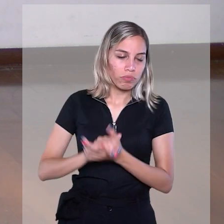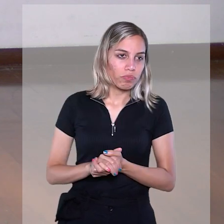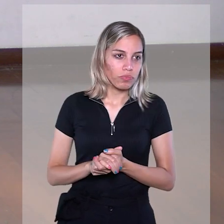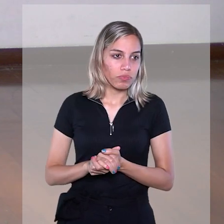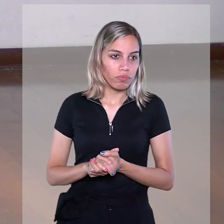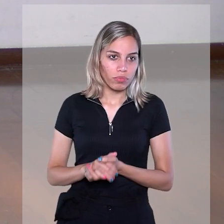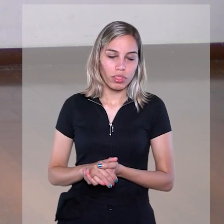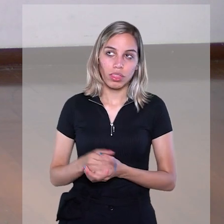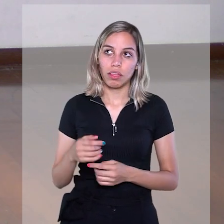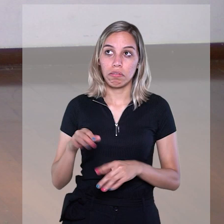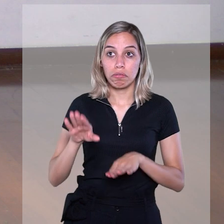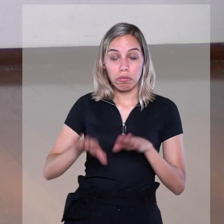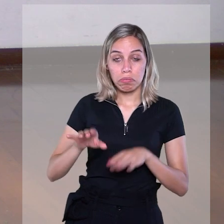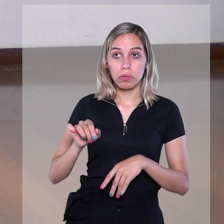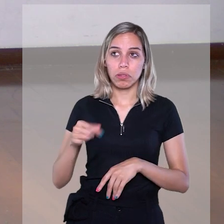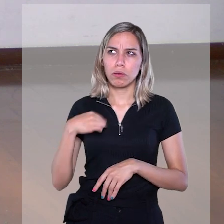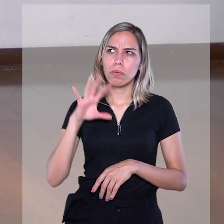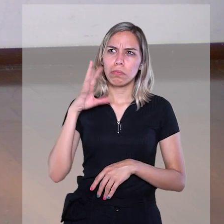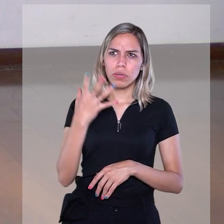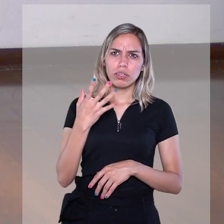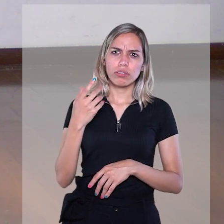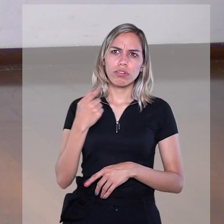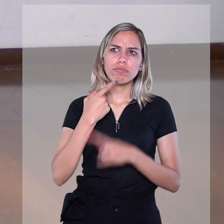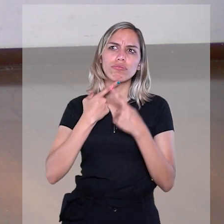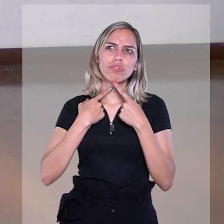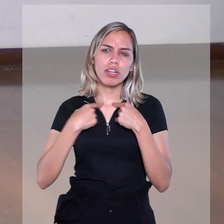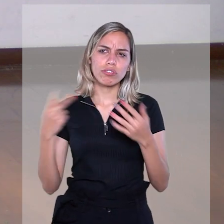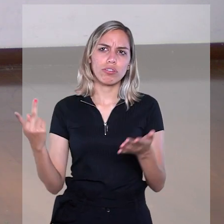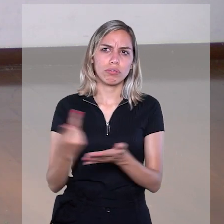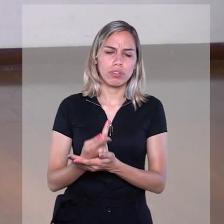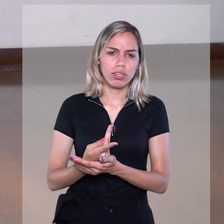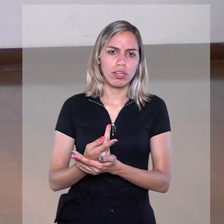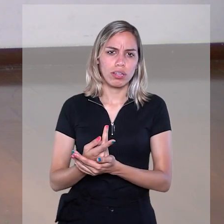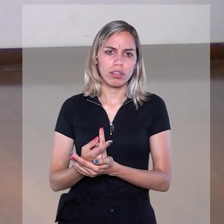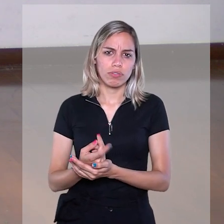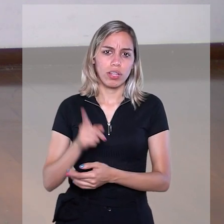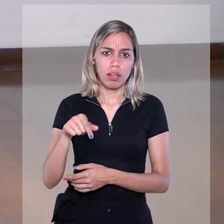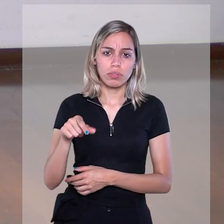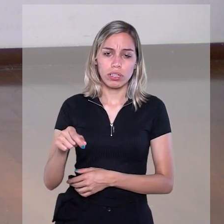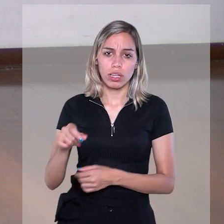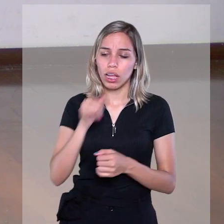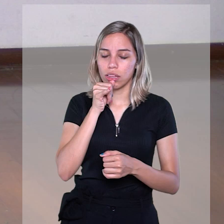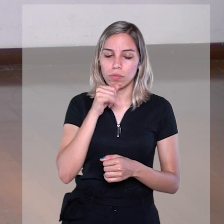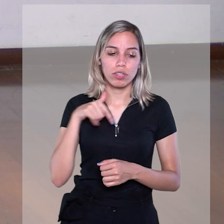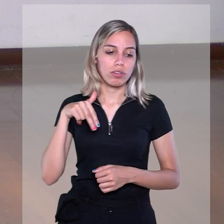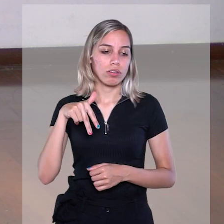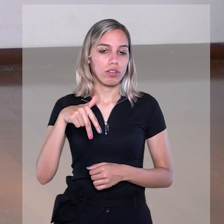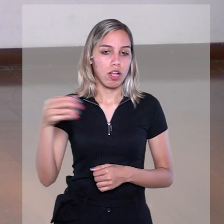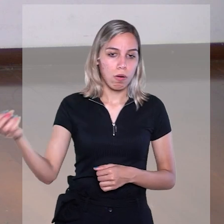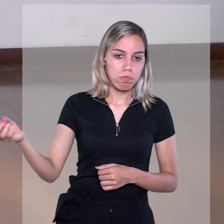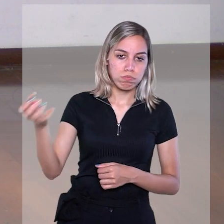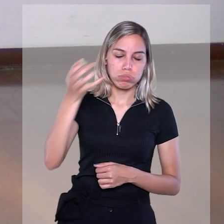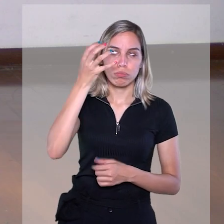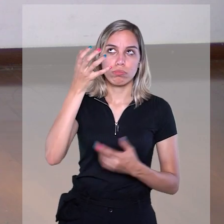exatamente dessa tragédia que foi a bolada no olho, que me tira de circulação com relação a tudo. Então, o que é que